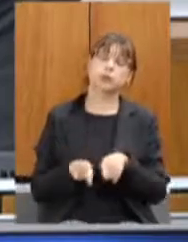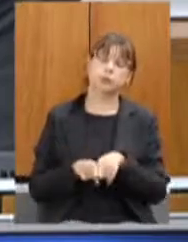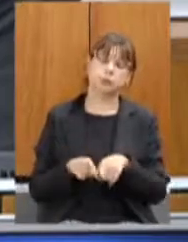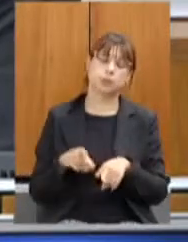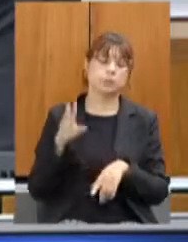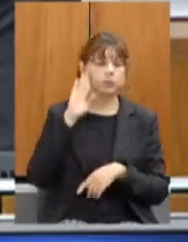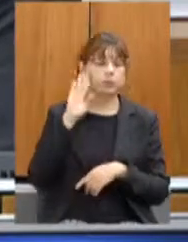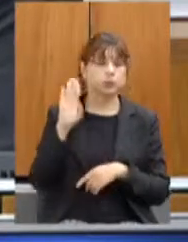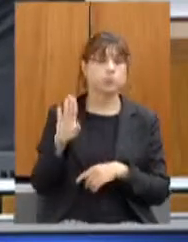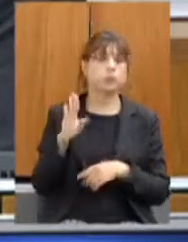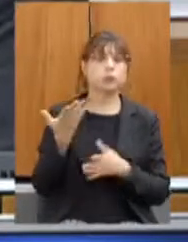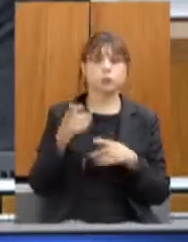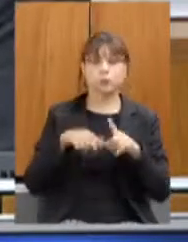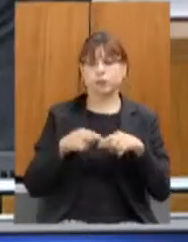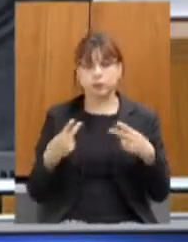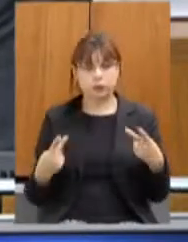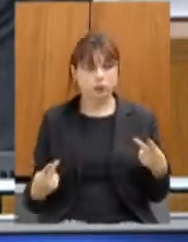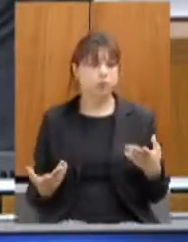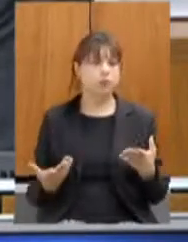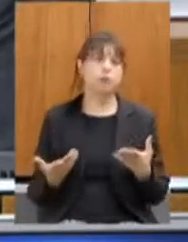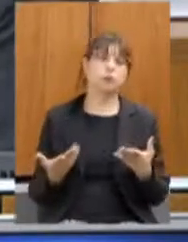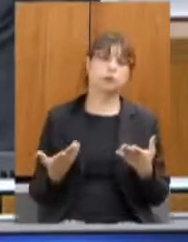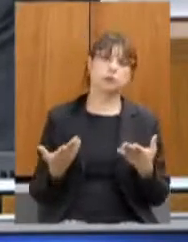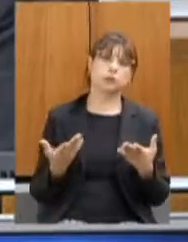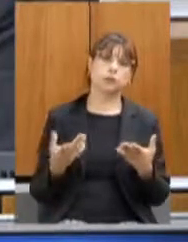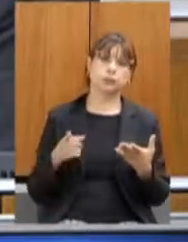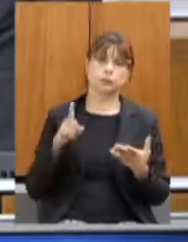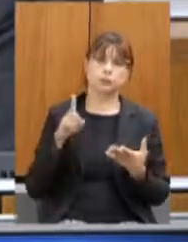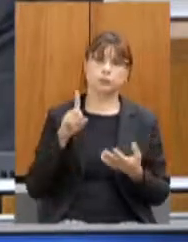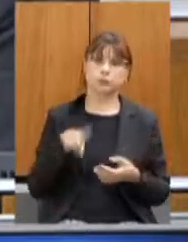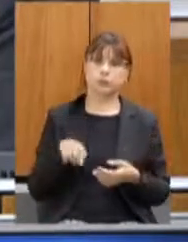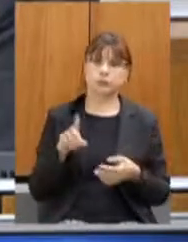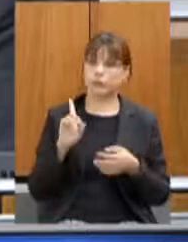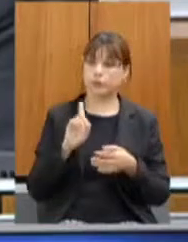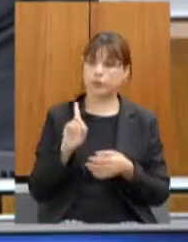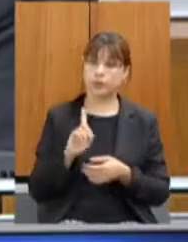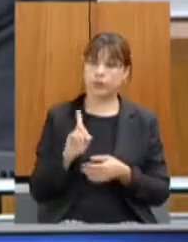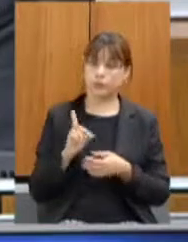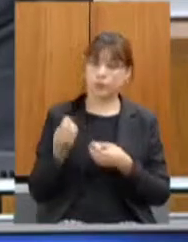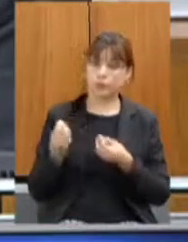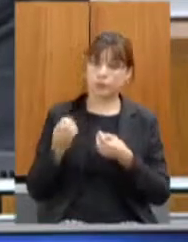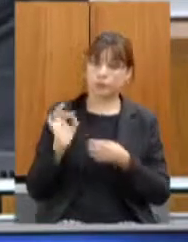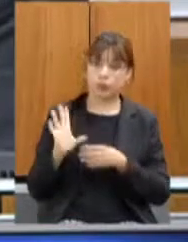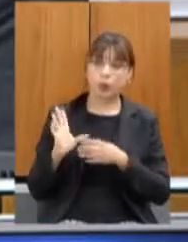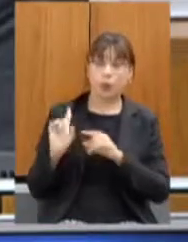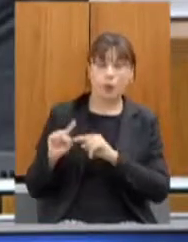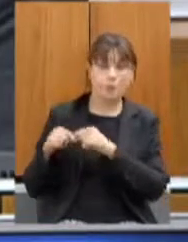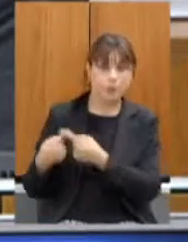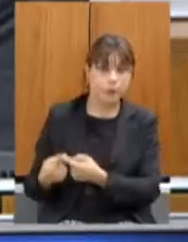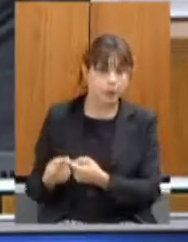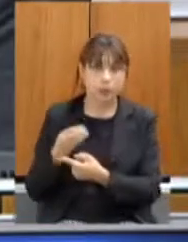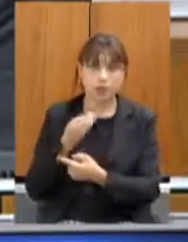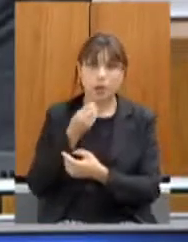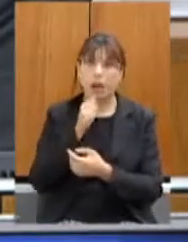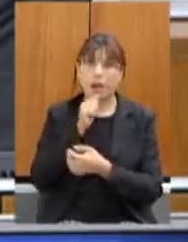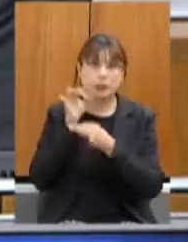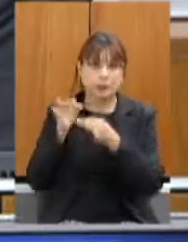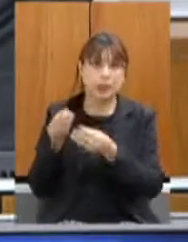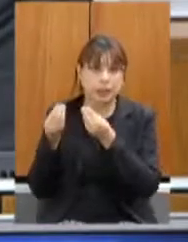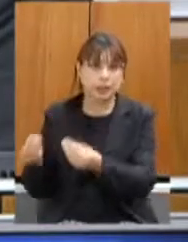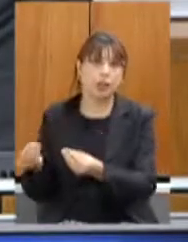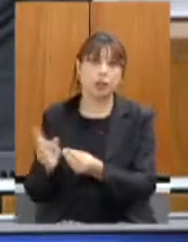em toda a região todos eles estão no regime de exceção não foram doados ainda é por dois motivos